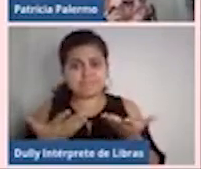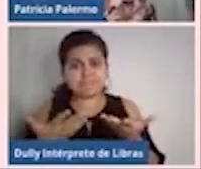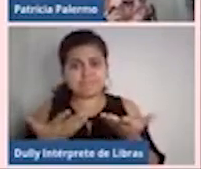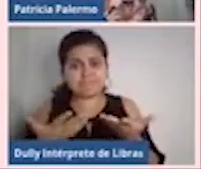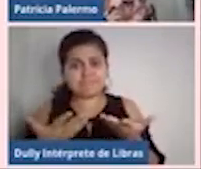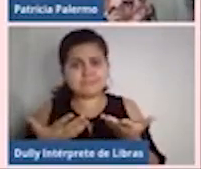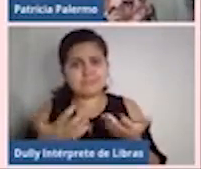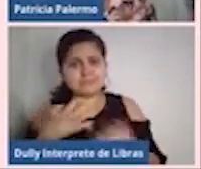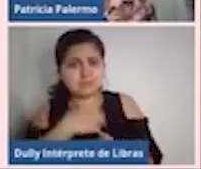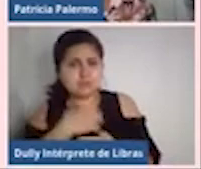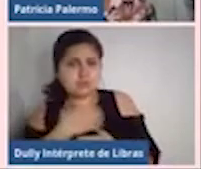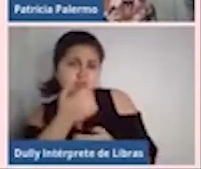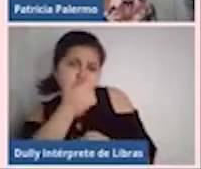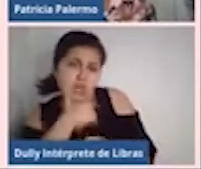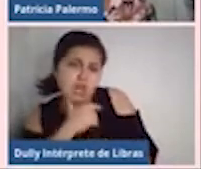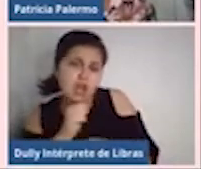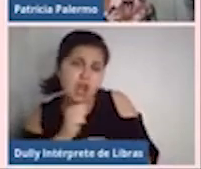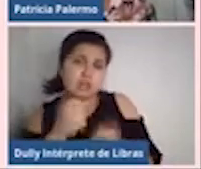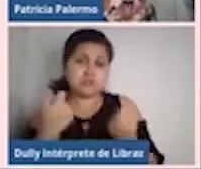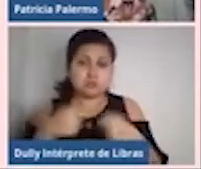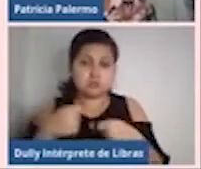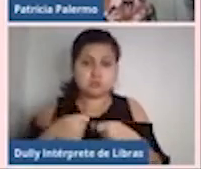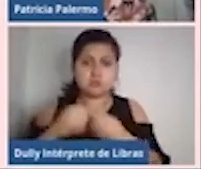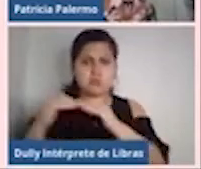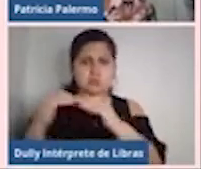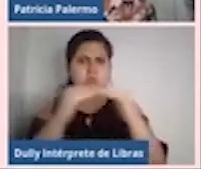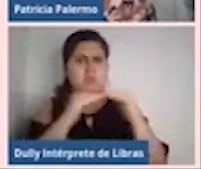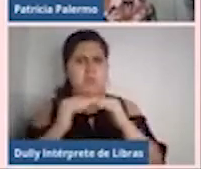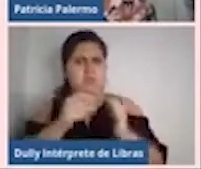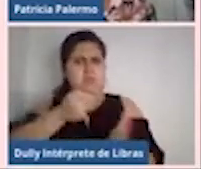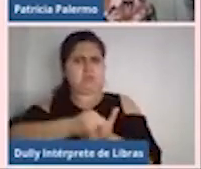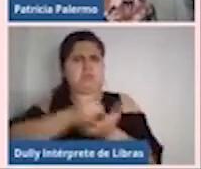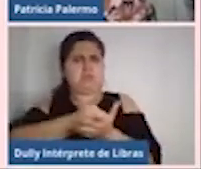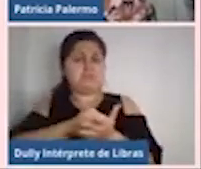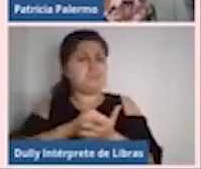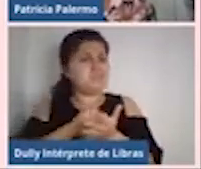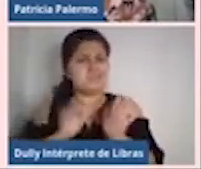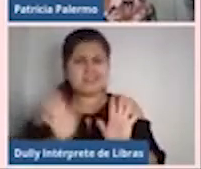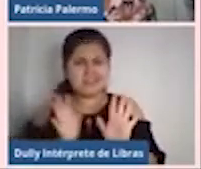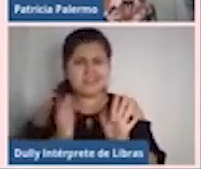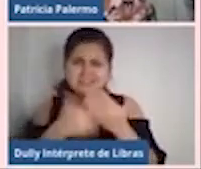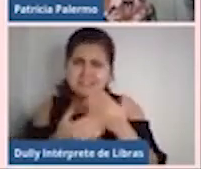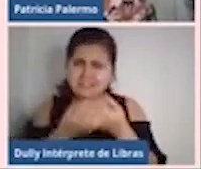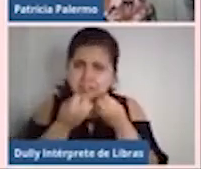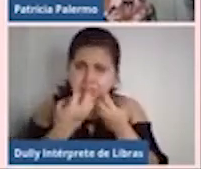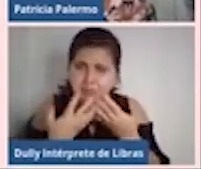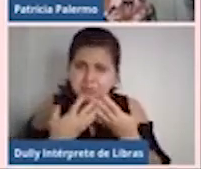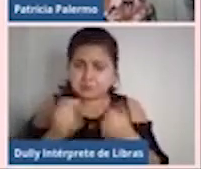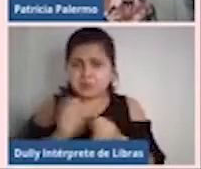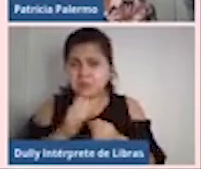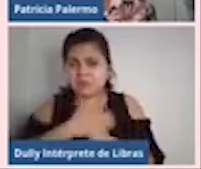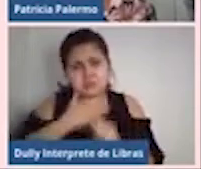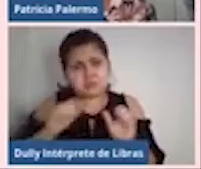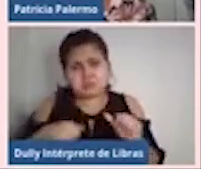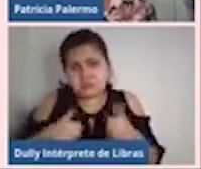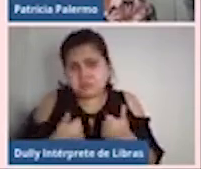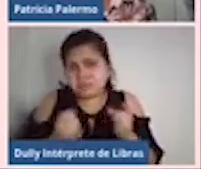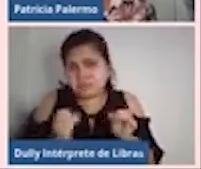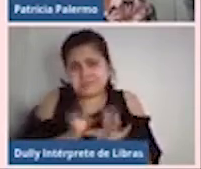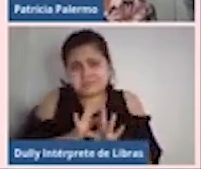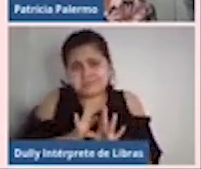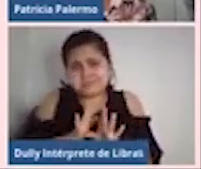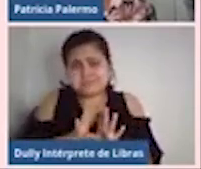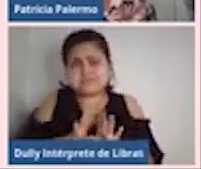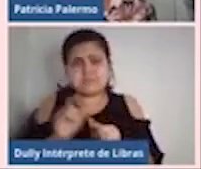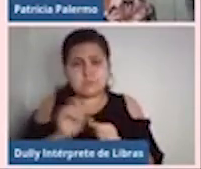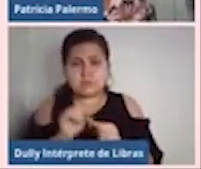que elas acham que deveria, ou que o padrão exige, está tudo bem, elas devem fazer o seu melhor, né? Elas